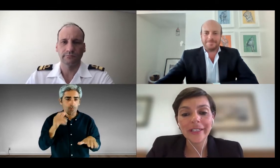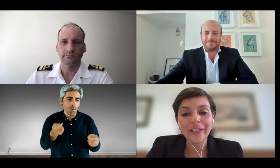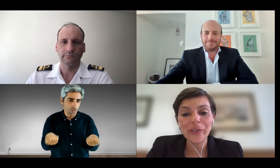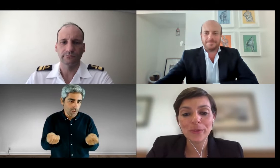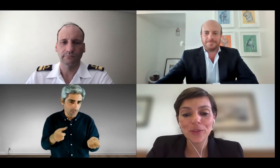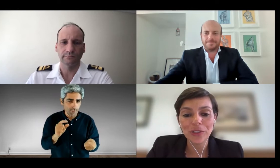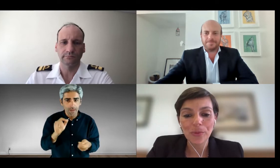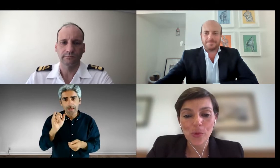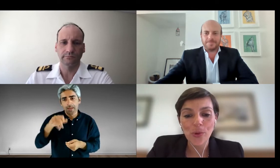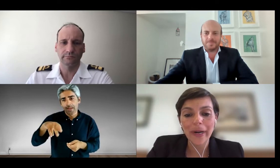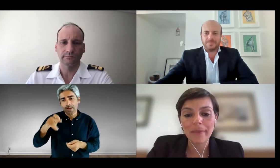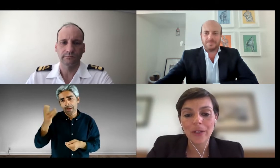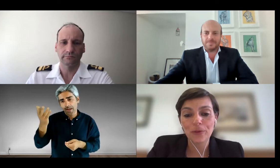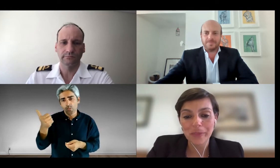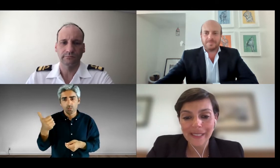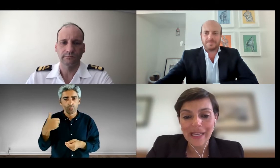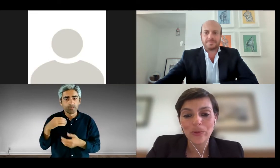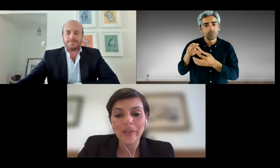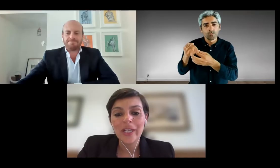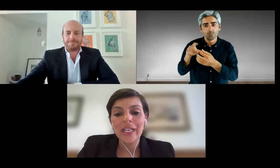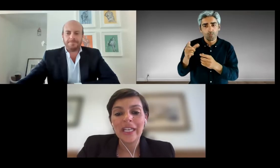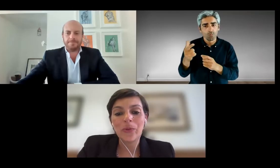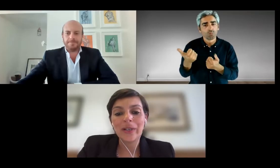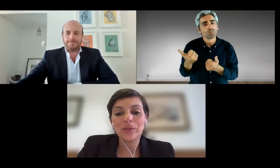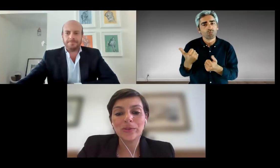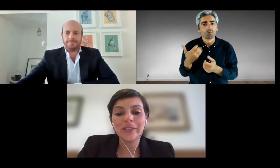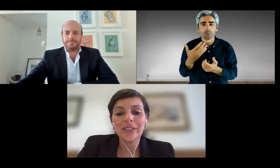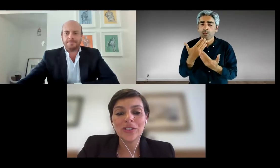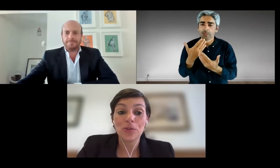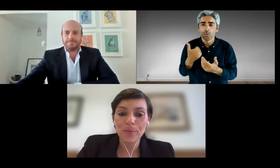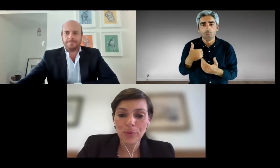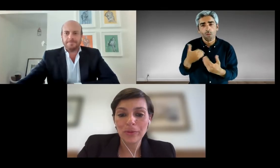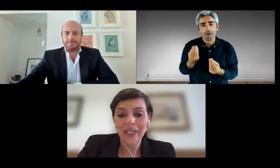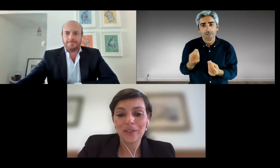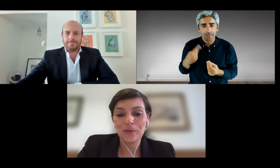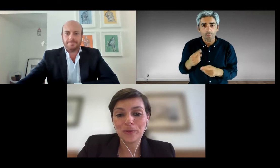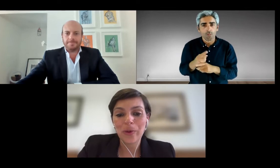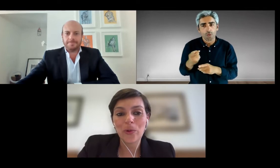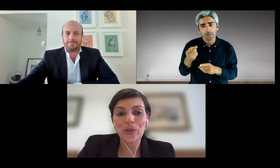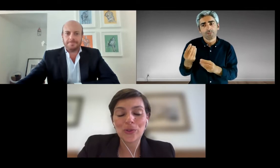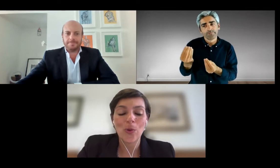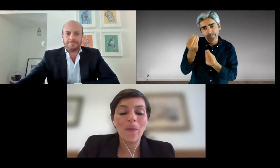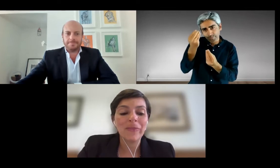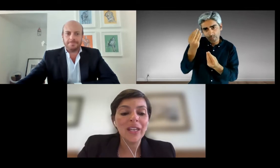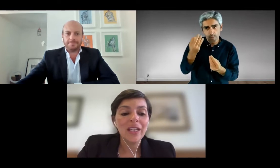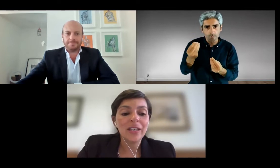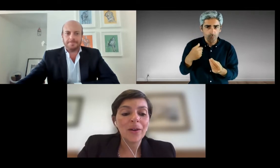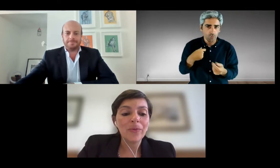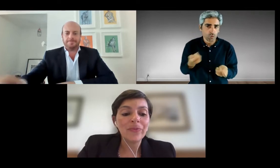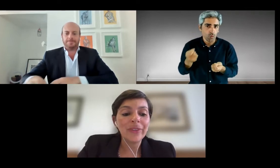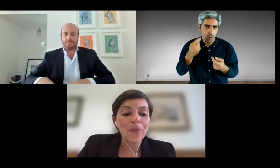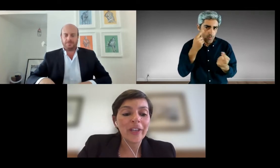muito carinho e que muito contribuiu para a minha formação enquanto gestora pública, que no fundo é o que eu sou.